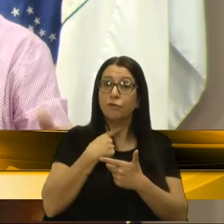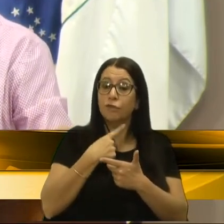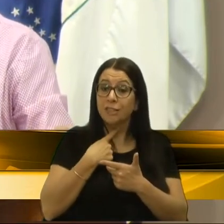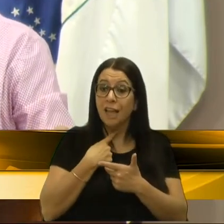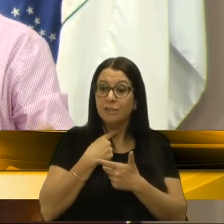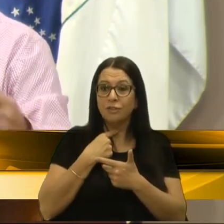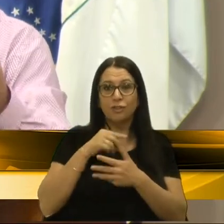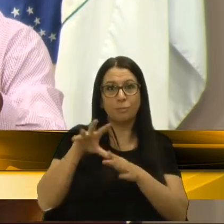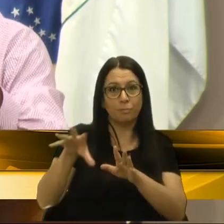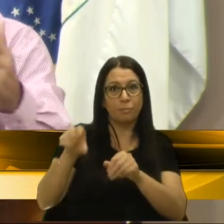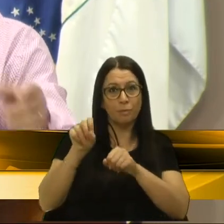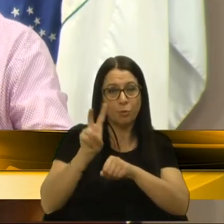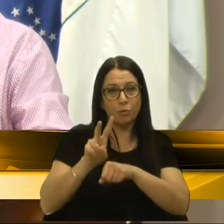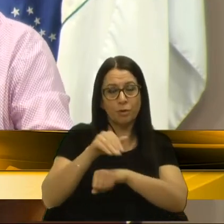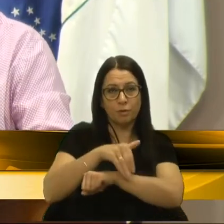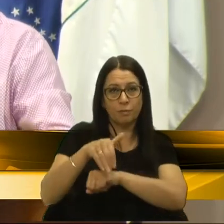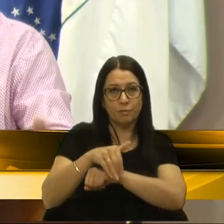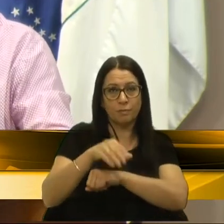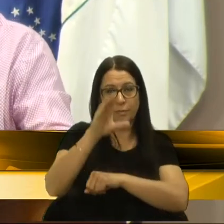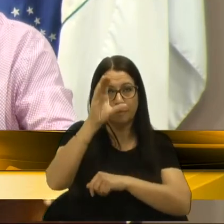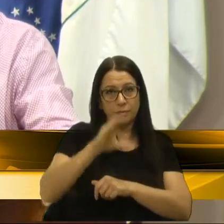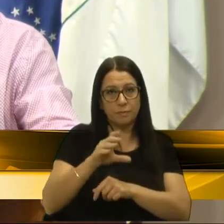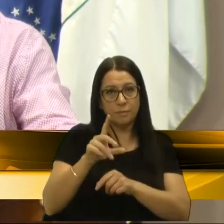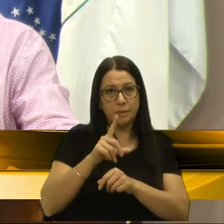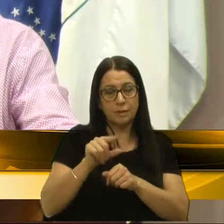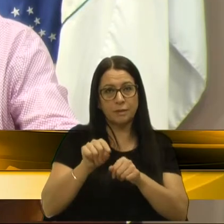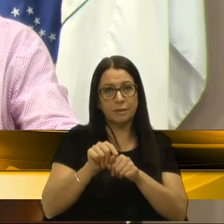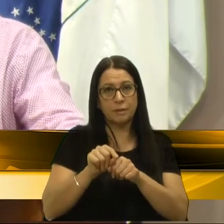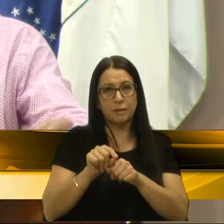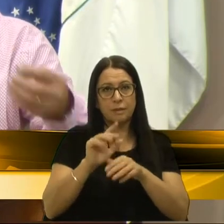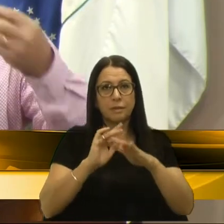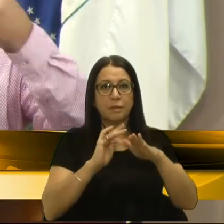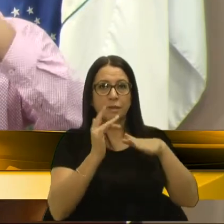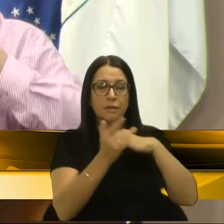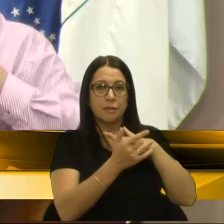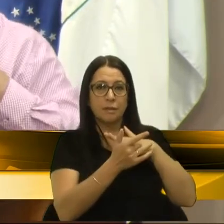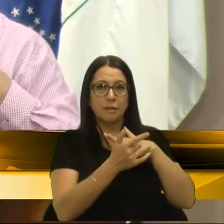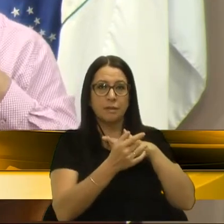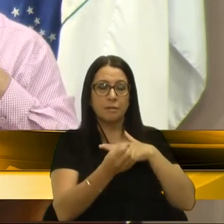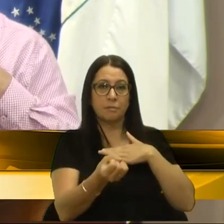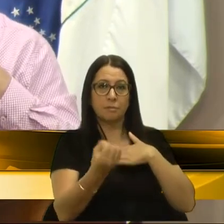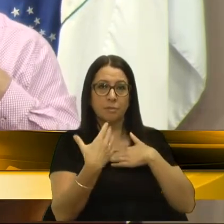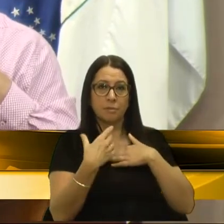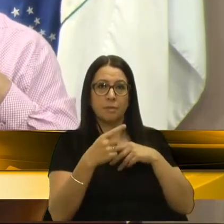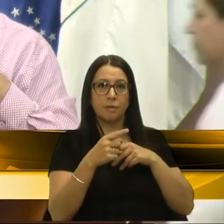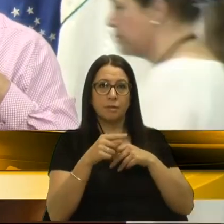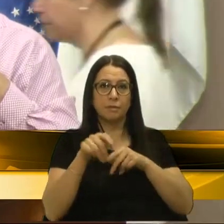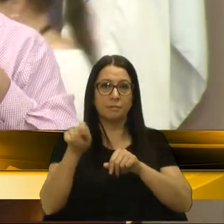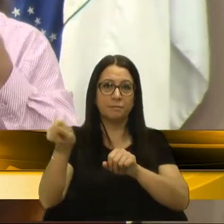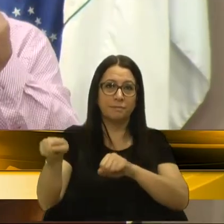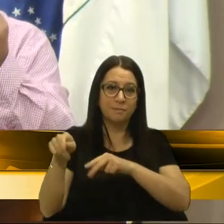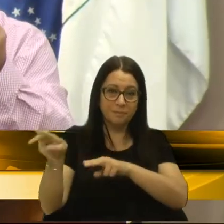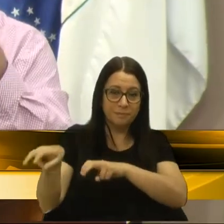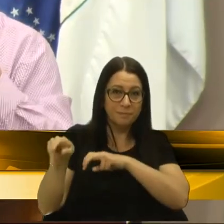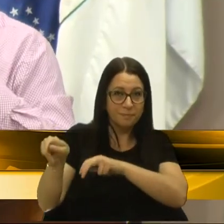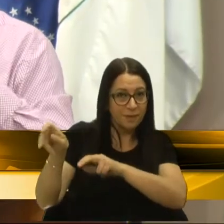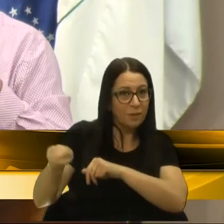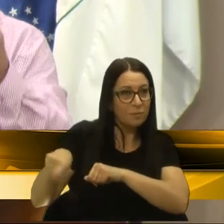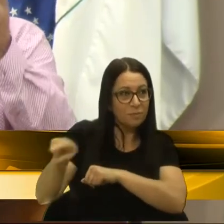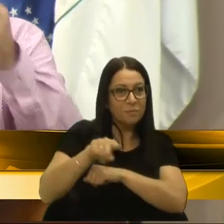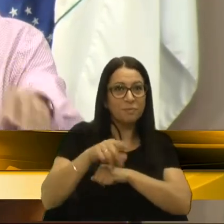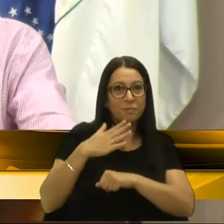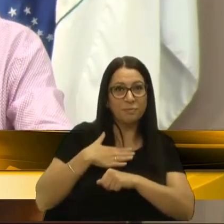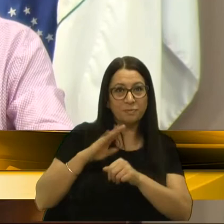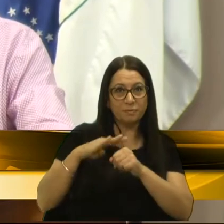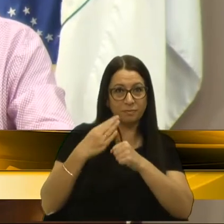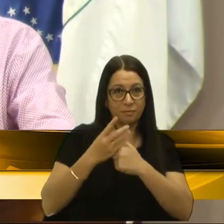adotar, para aquele cidadão lá que colocou nas meios sociais, me mandando capinar o meu lote. Eu pergunto para